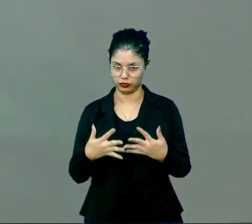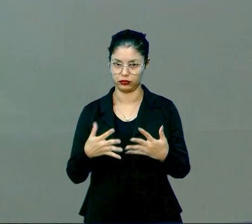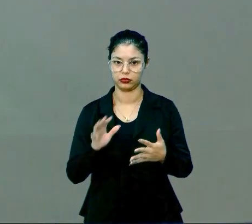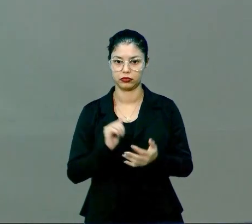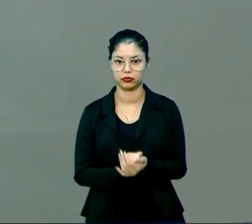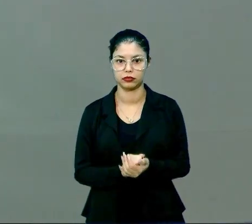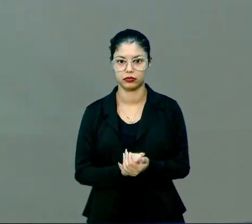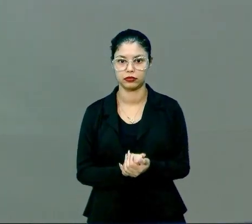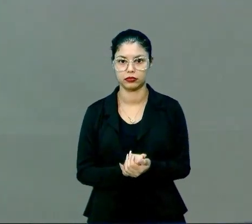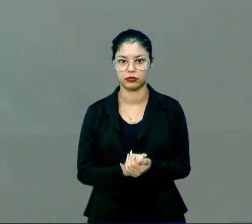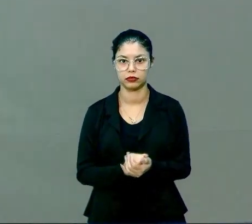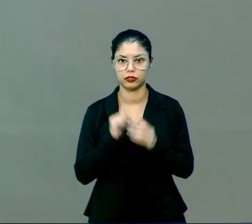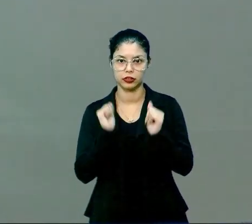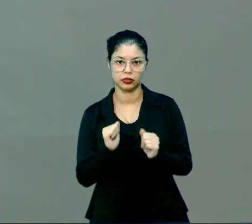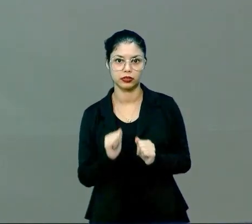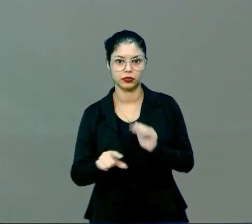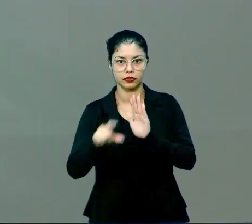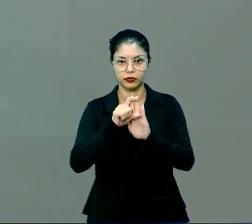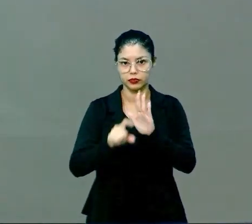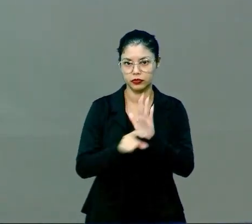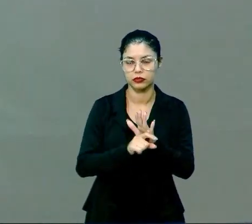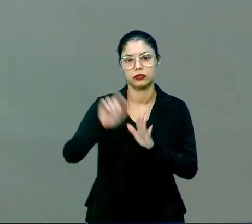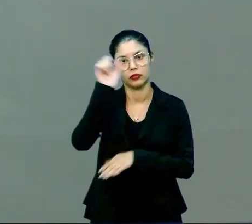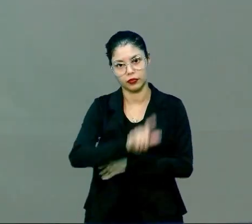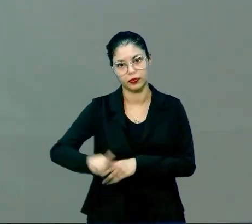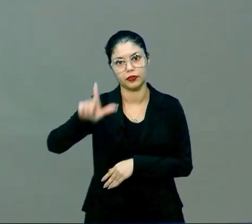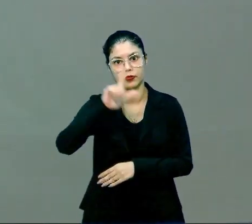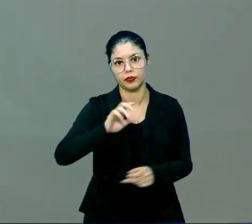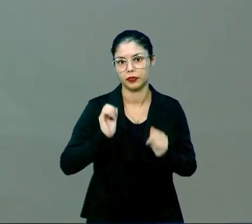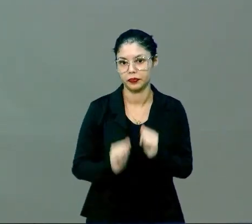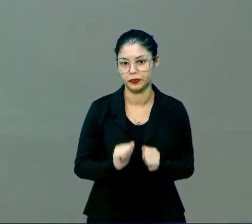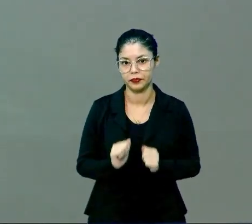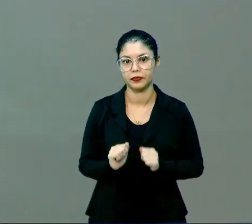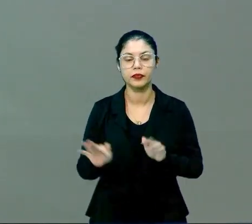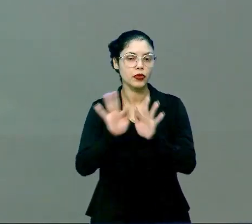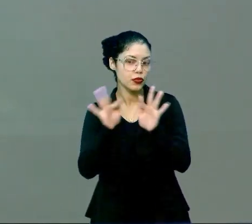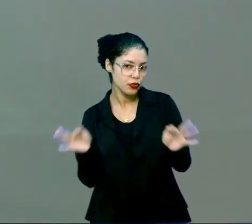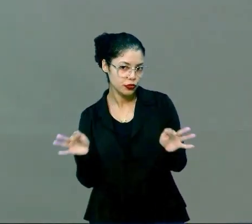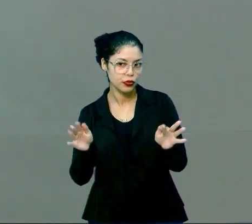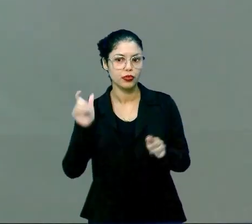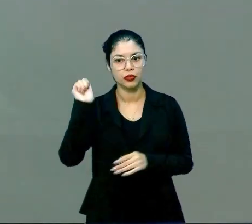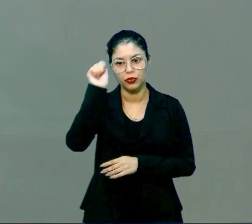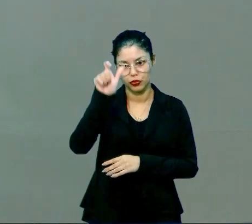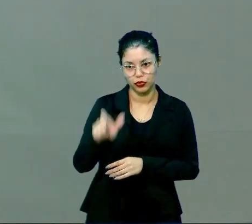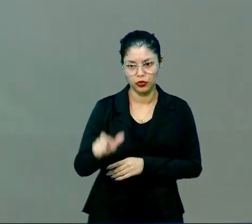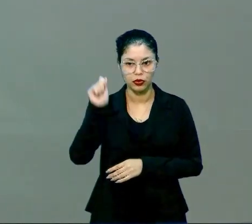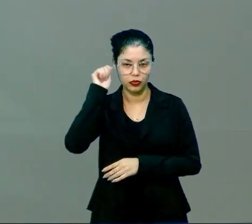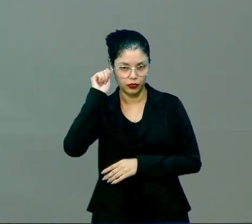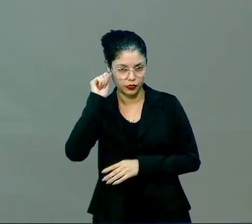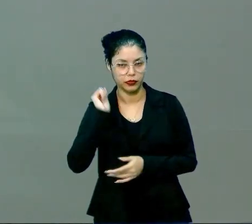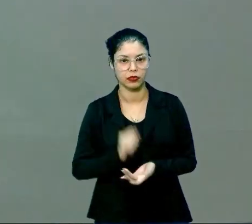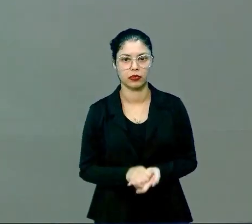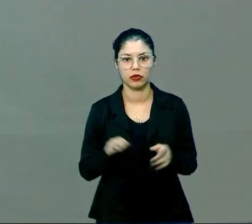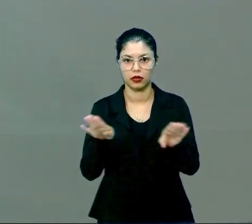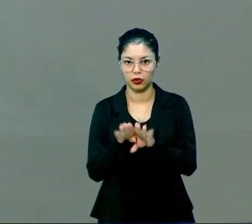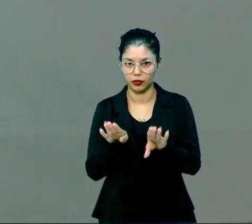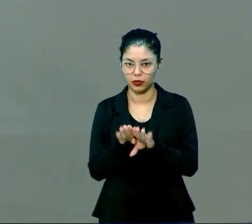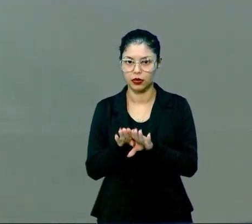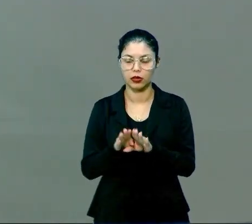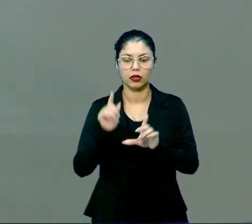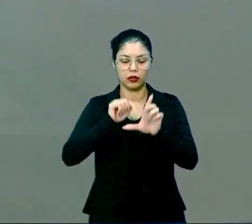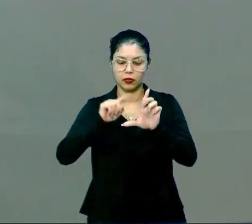explicações, você pode citar uma obra literária, você pode citar uma frase de um autor célebre, você pode trazer